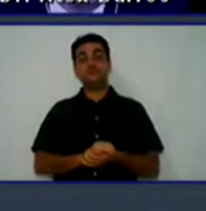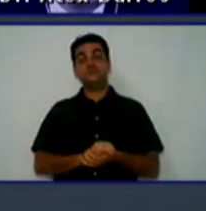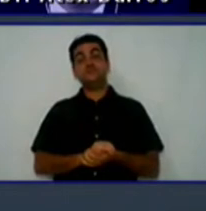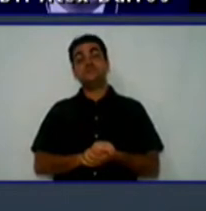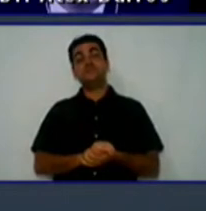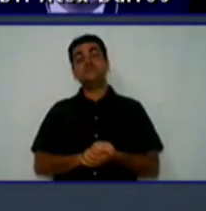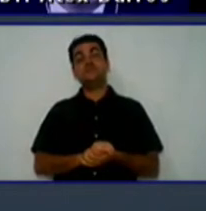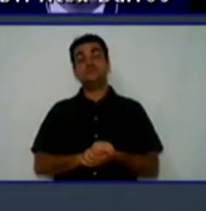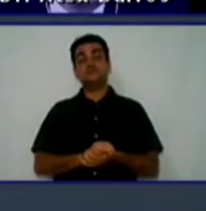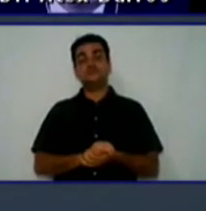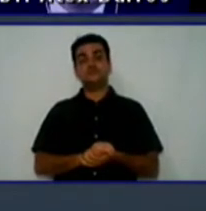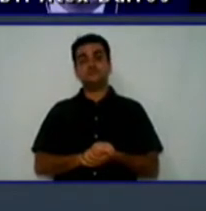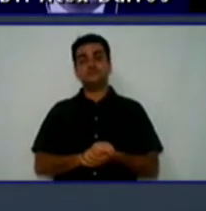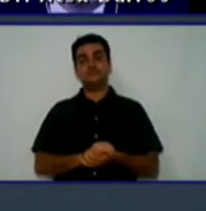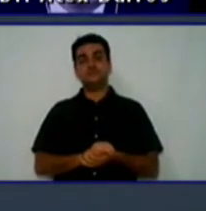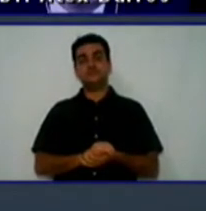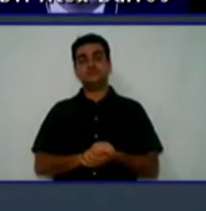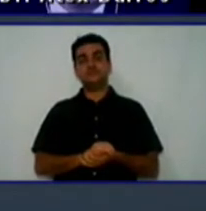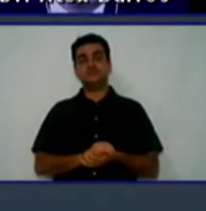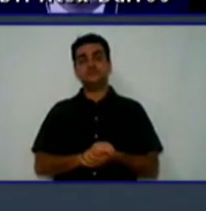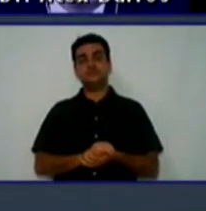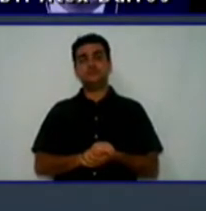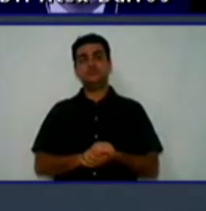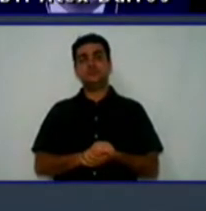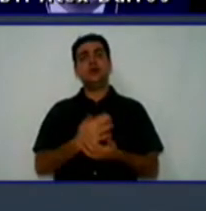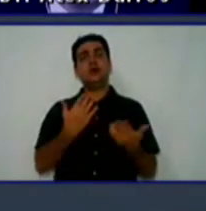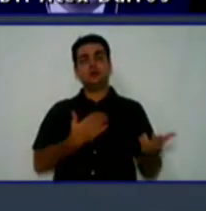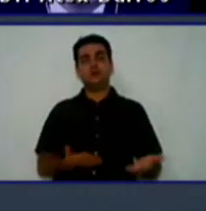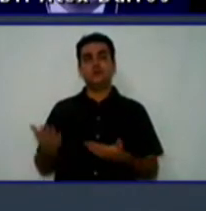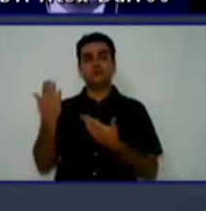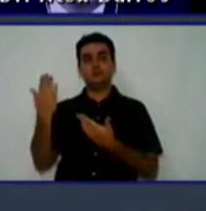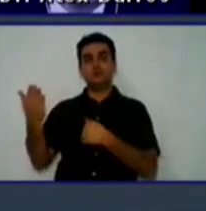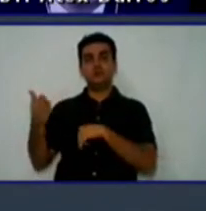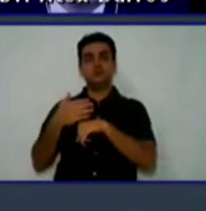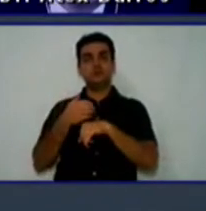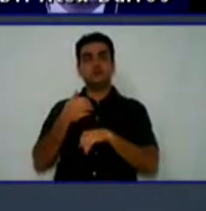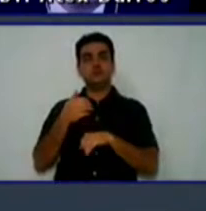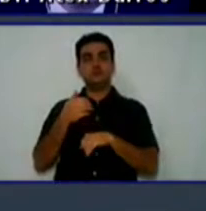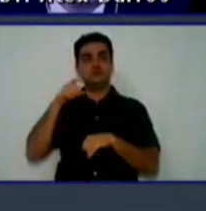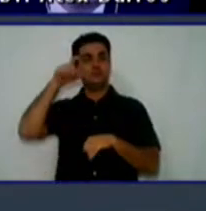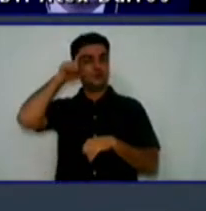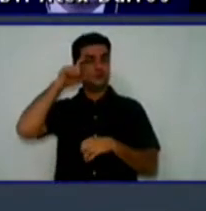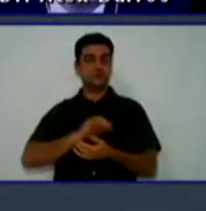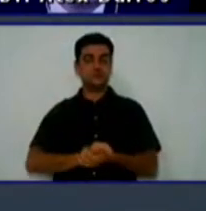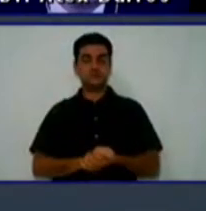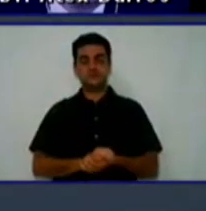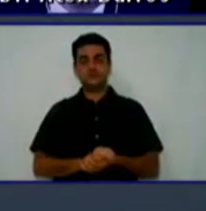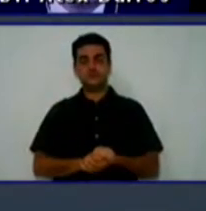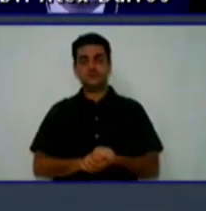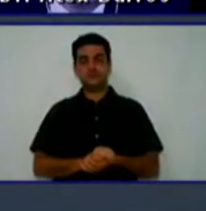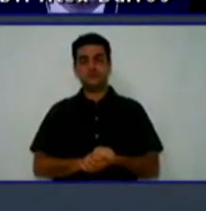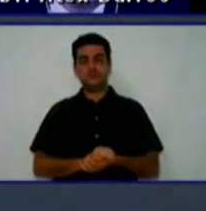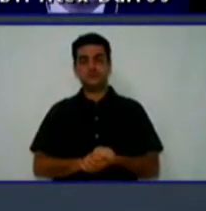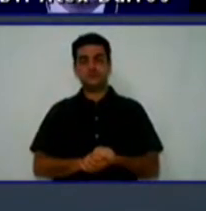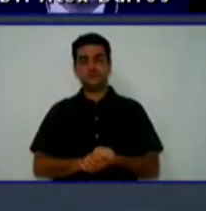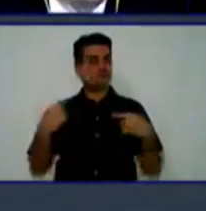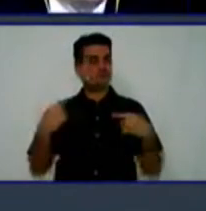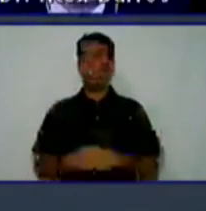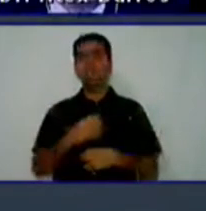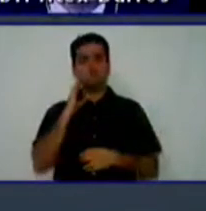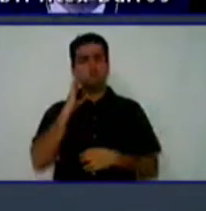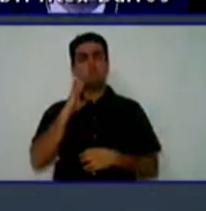ouço, para circular um pouco o debate, ouço o ministro Sérgio Banhos. Senhor presidente, o debate realmente foi